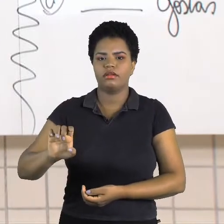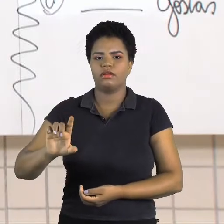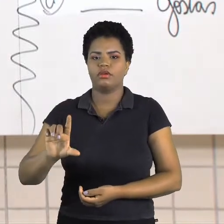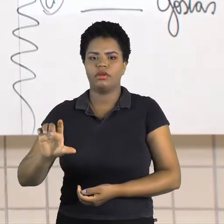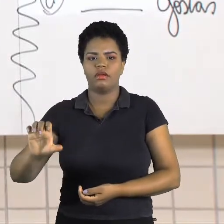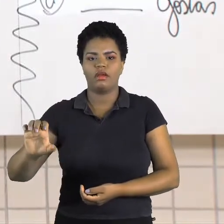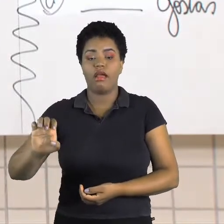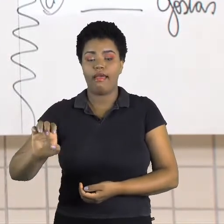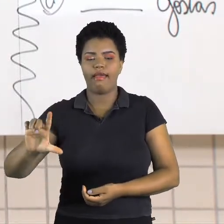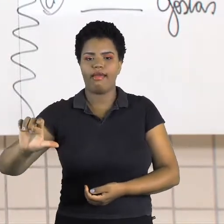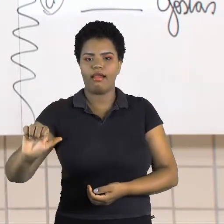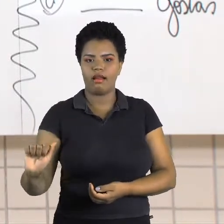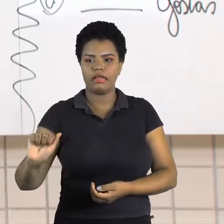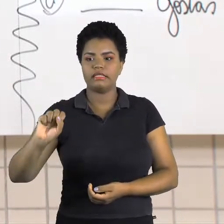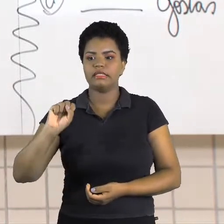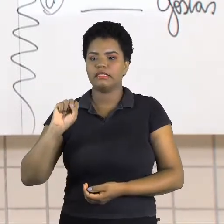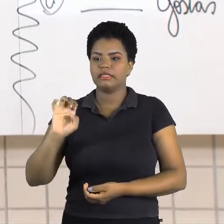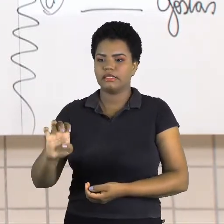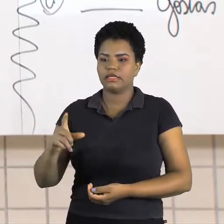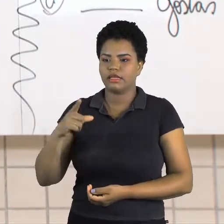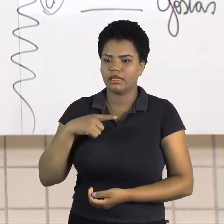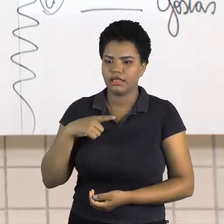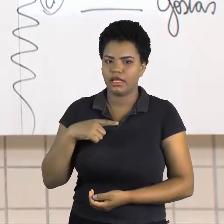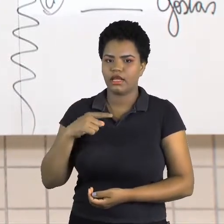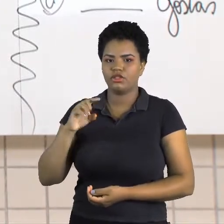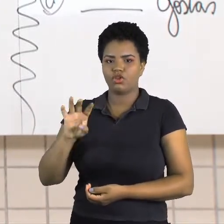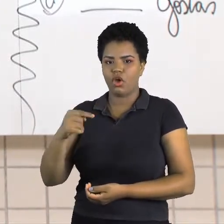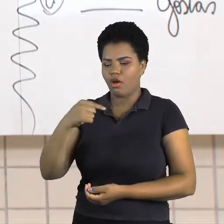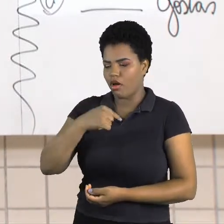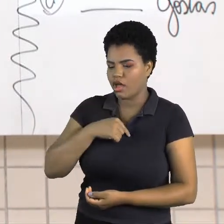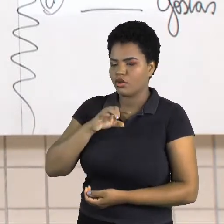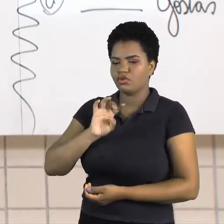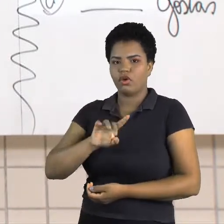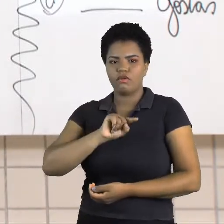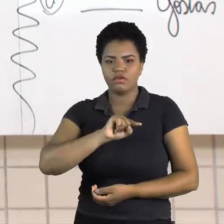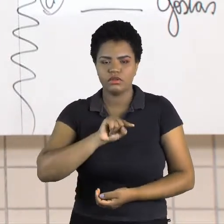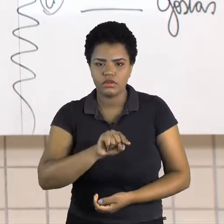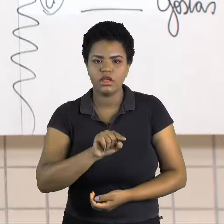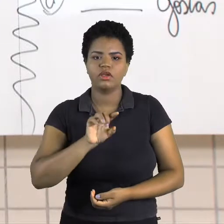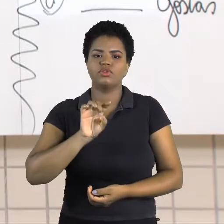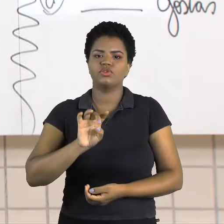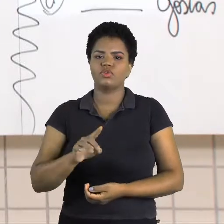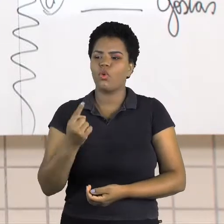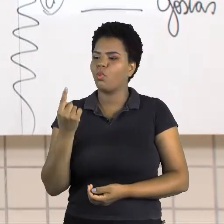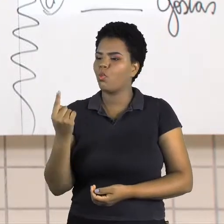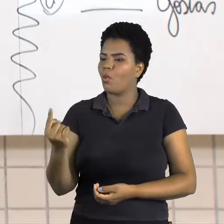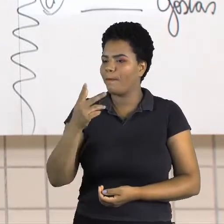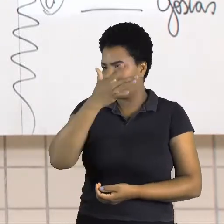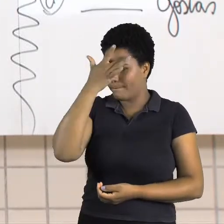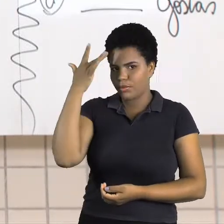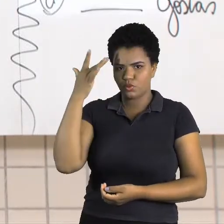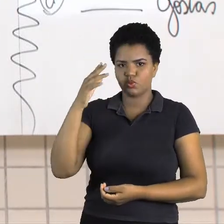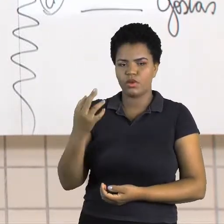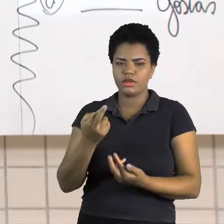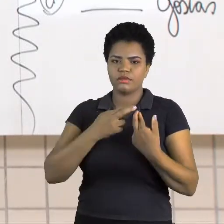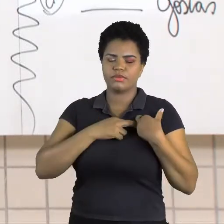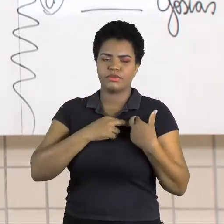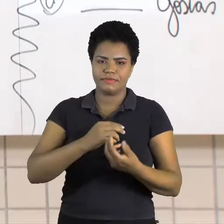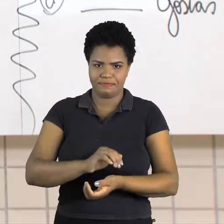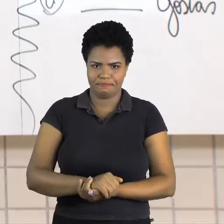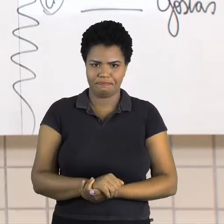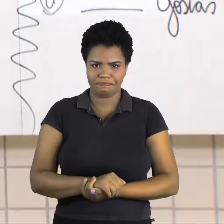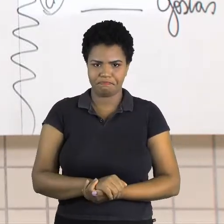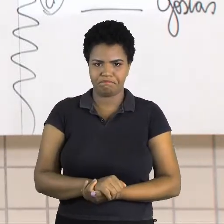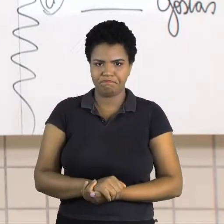quando tiver eu, quando tiver só você ou quando tiver só um dos responsáveis. Quando